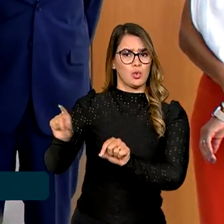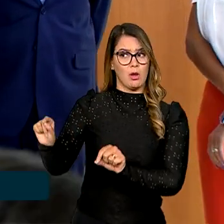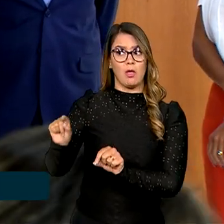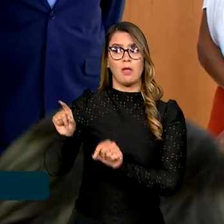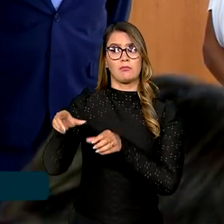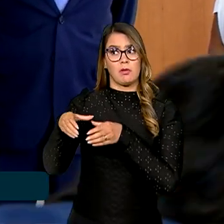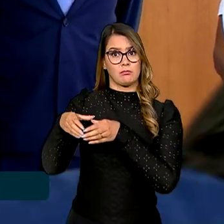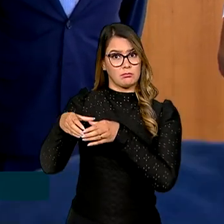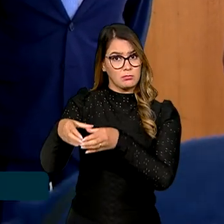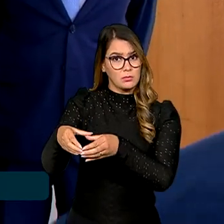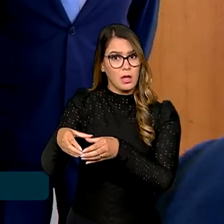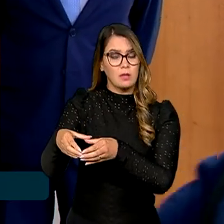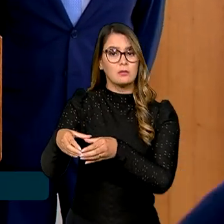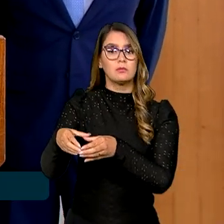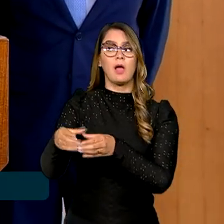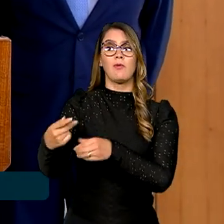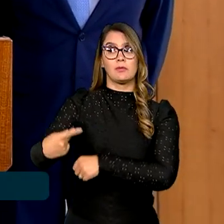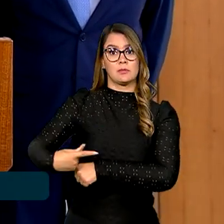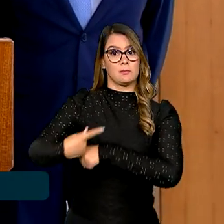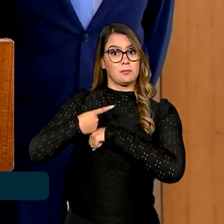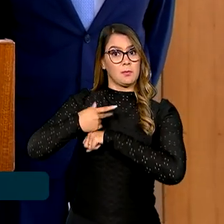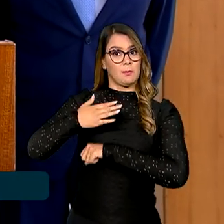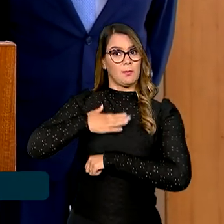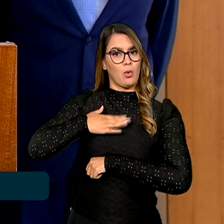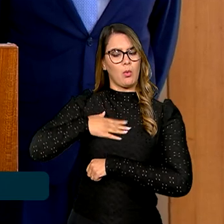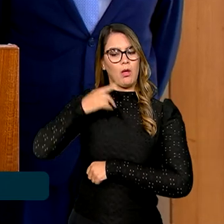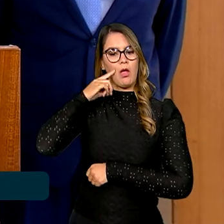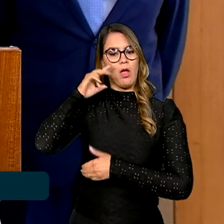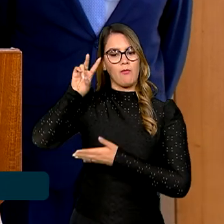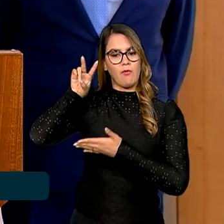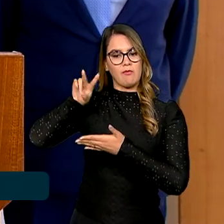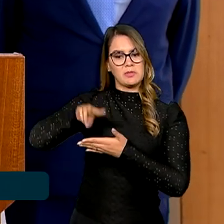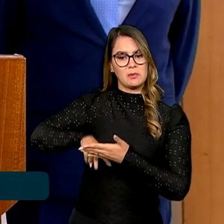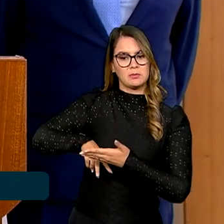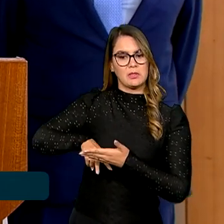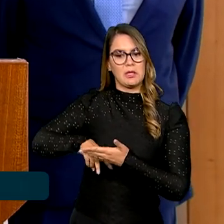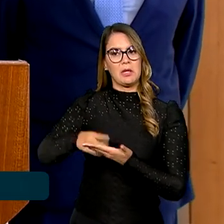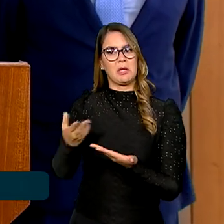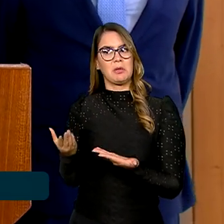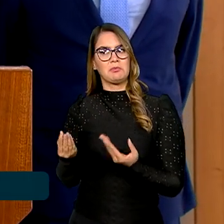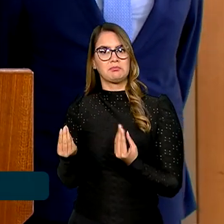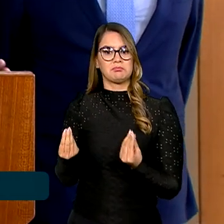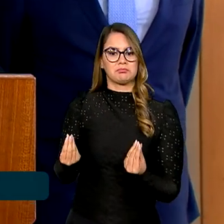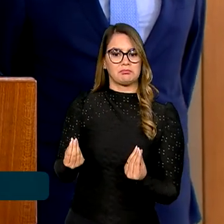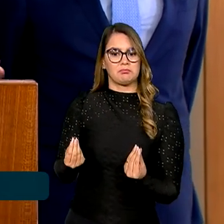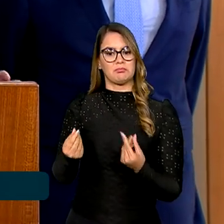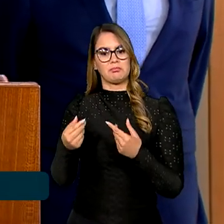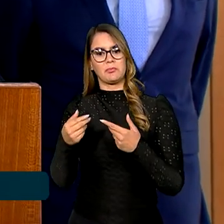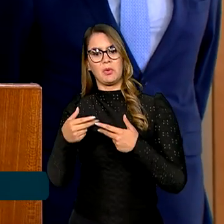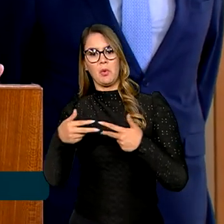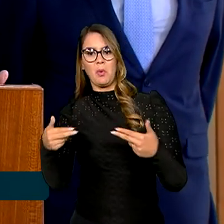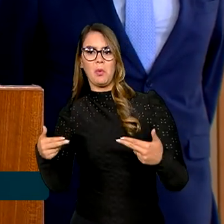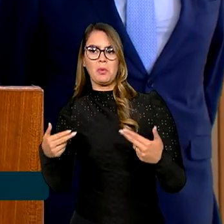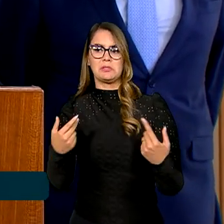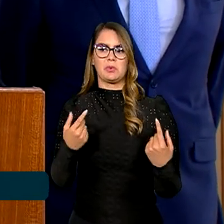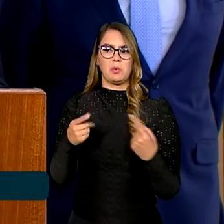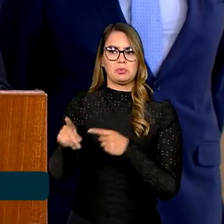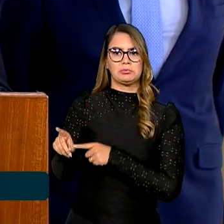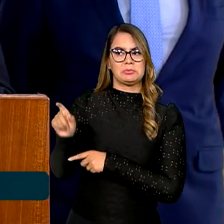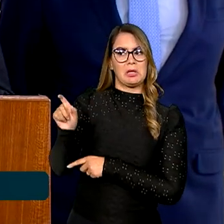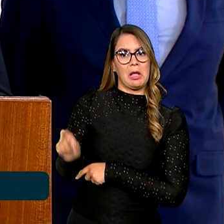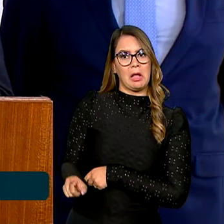governo montado, você me procure, que eu vou ver se eu tenho, sabe, coisas contrárias a alguém, eu